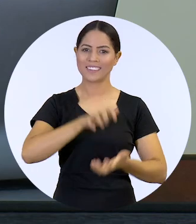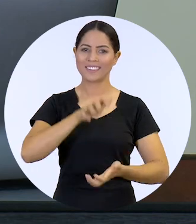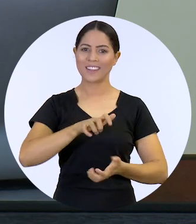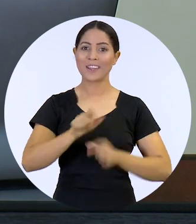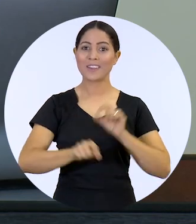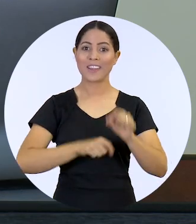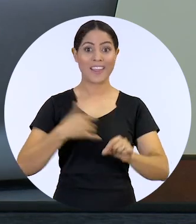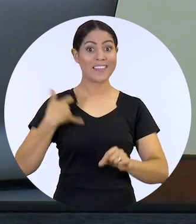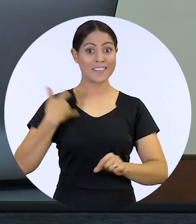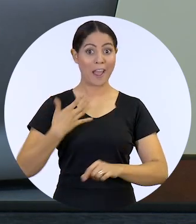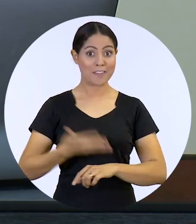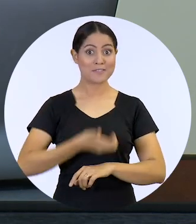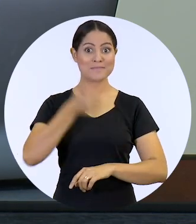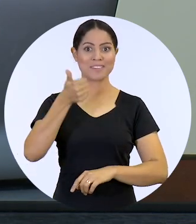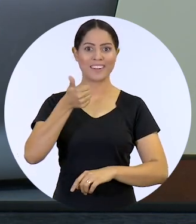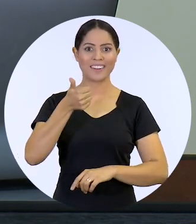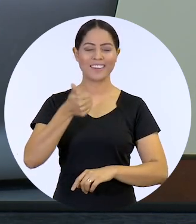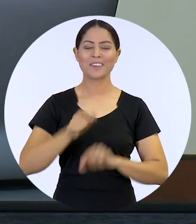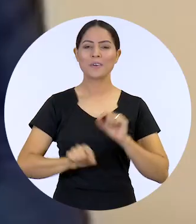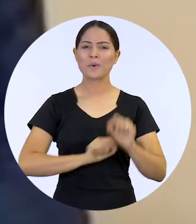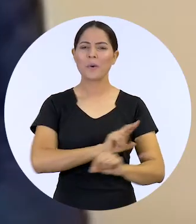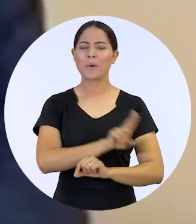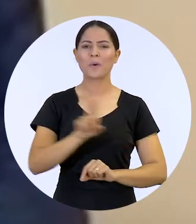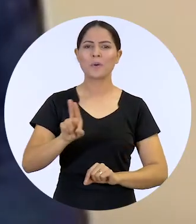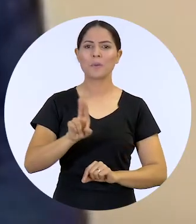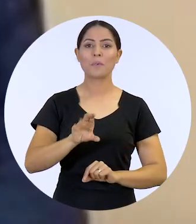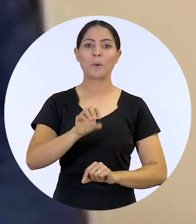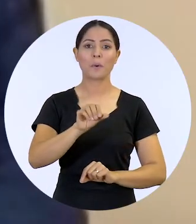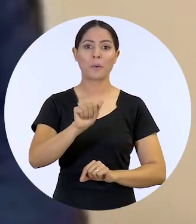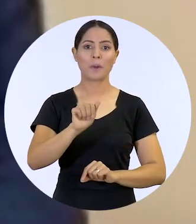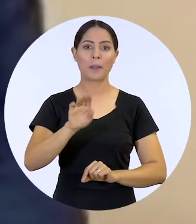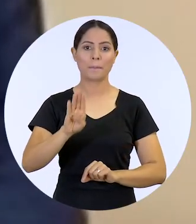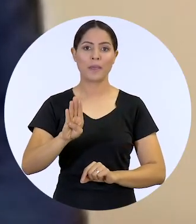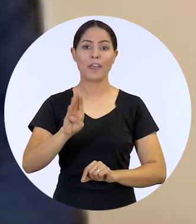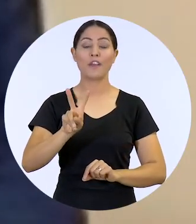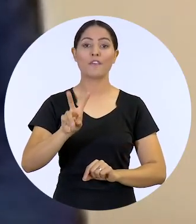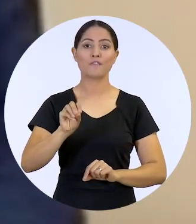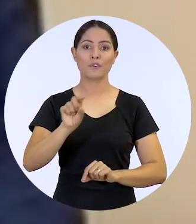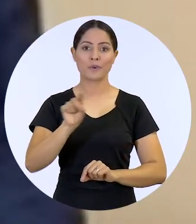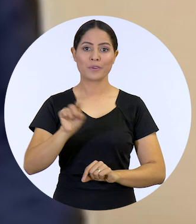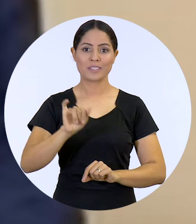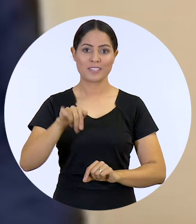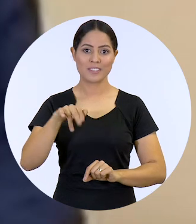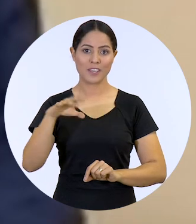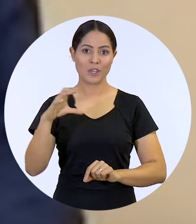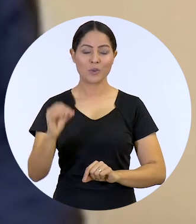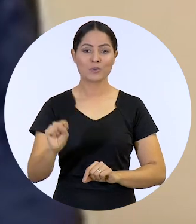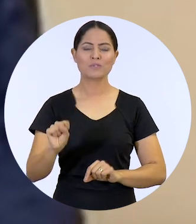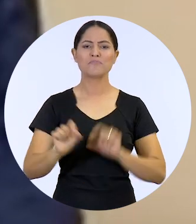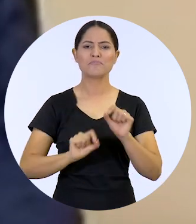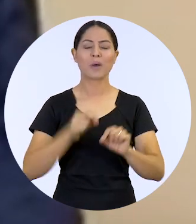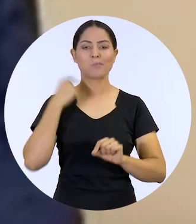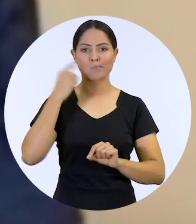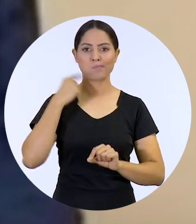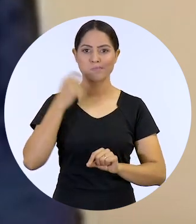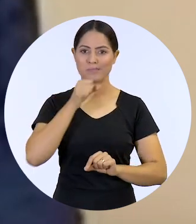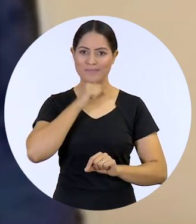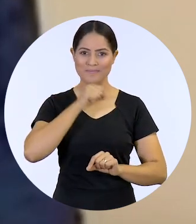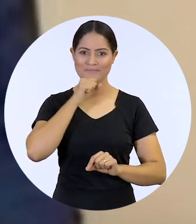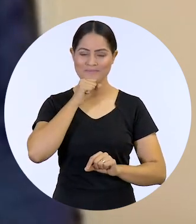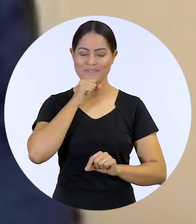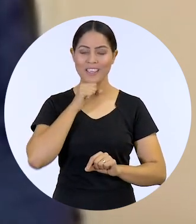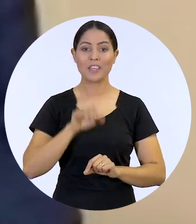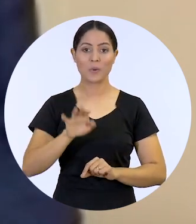é o OAB Vozinhos. E quem participa com a gente diretamente desta tela de cá é o doutor Elton Assis, ele que é presidente da